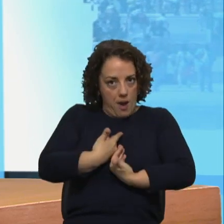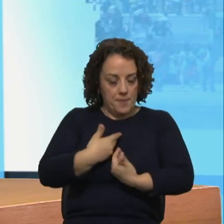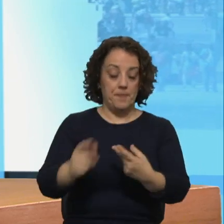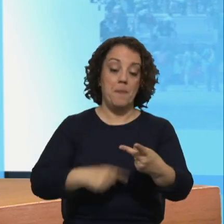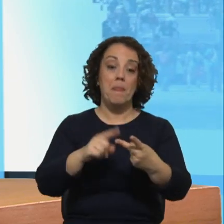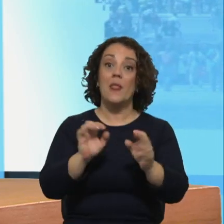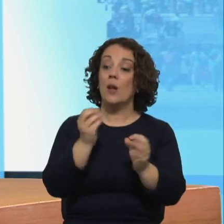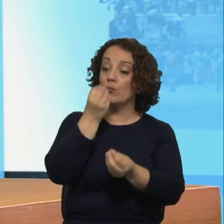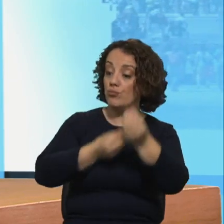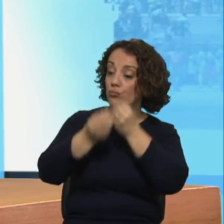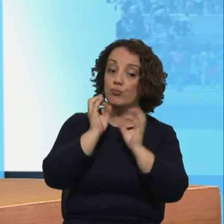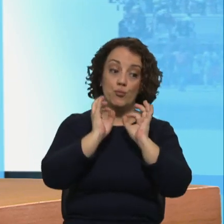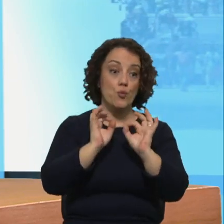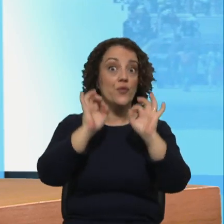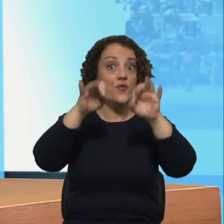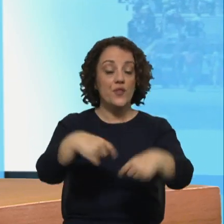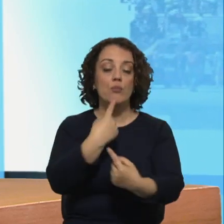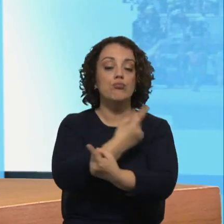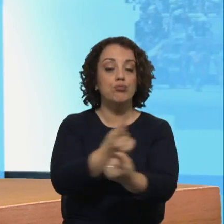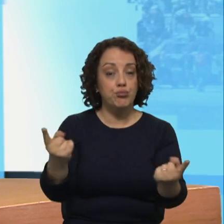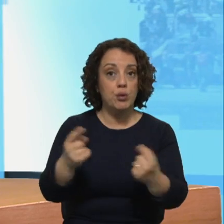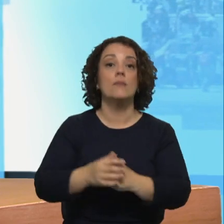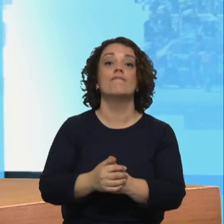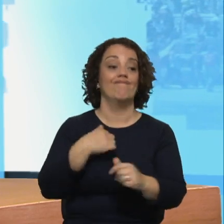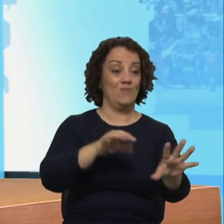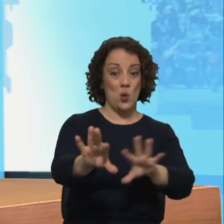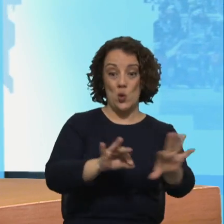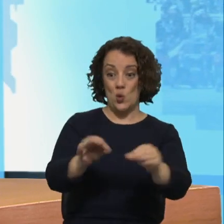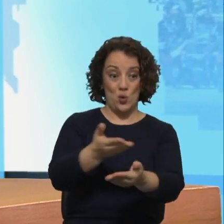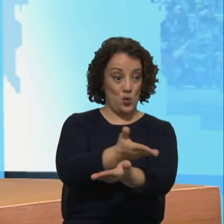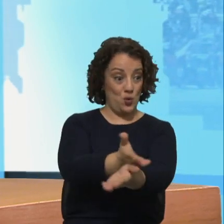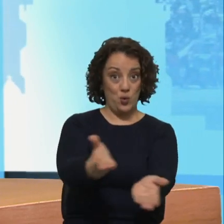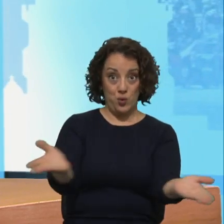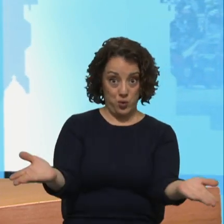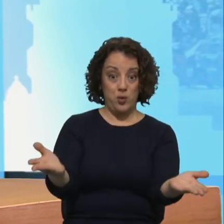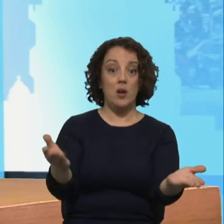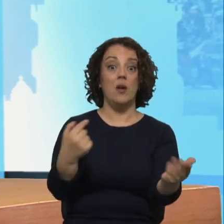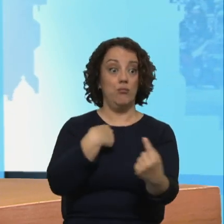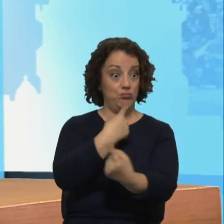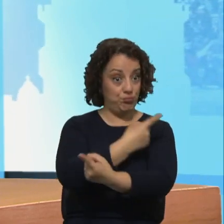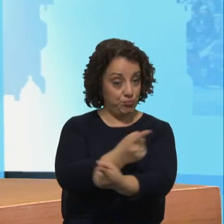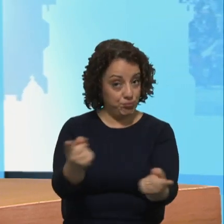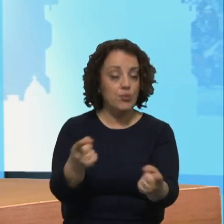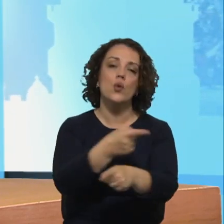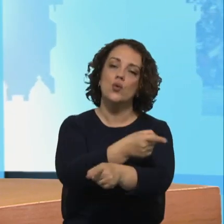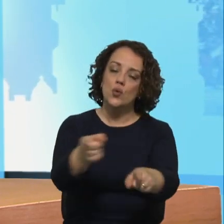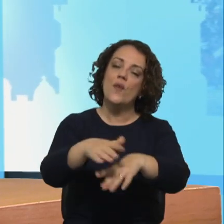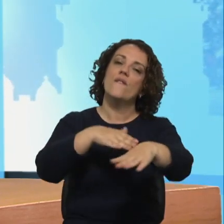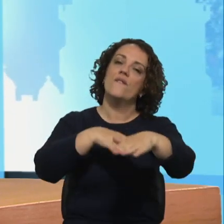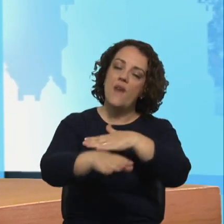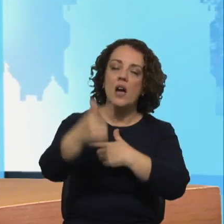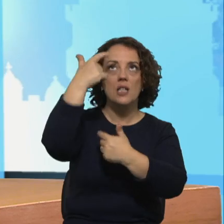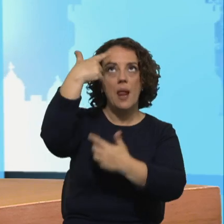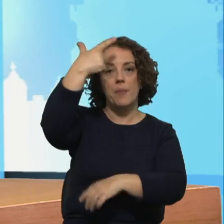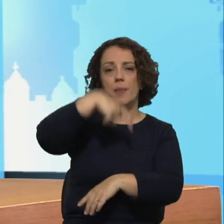aos presentes, portanto, ao grupo dos apóstolos, que ele havia escolhido, fazei isto em memória de mim. Ou todas as vezes que comerdes